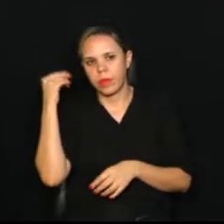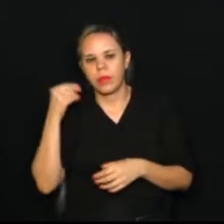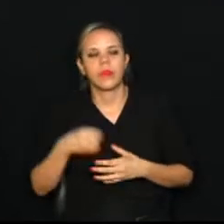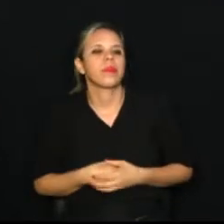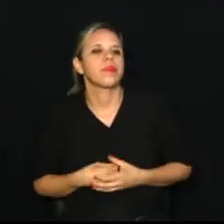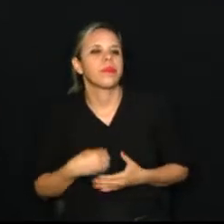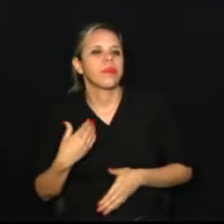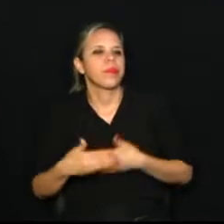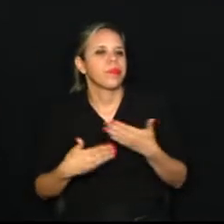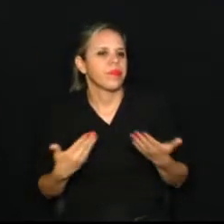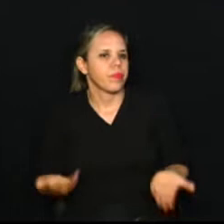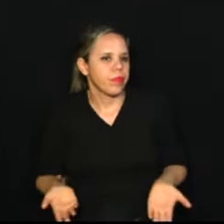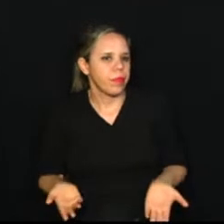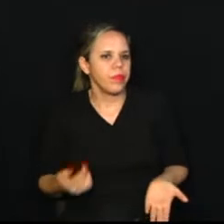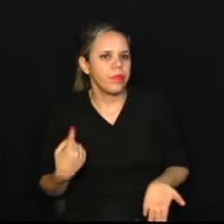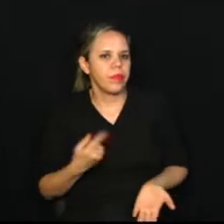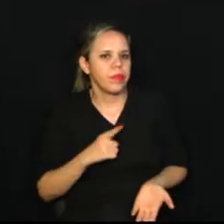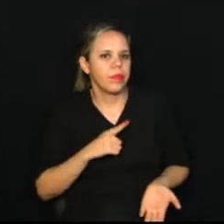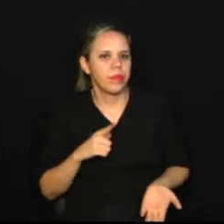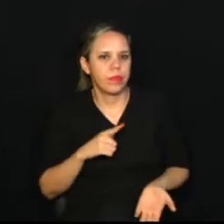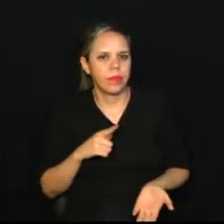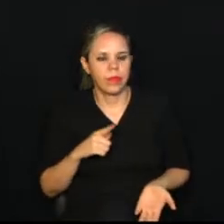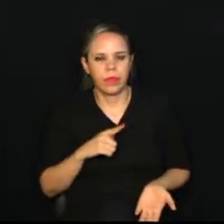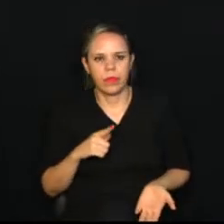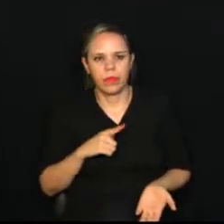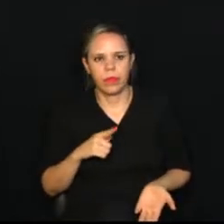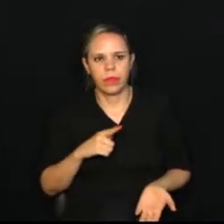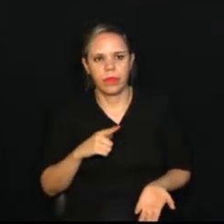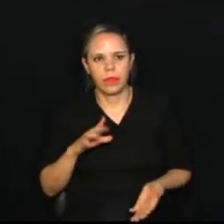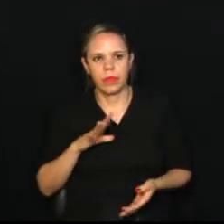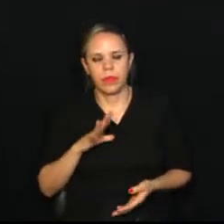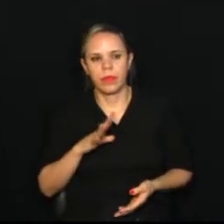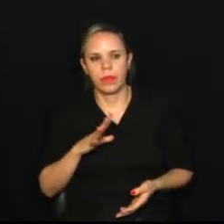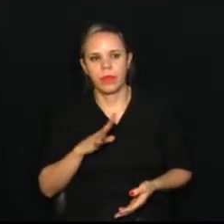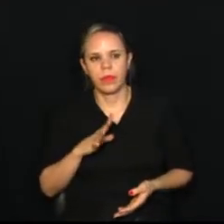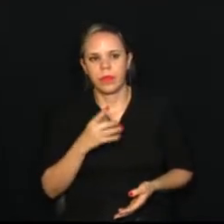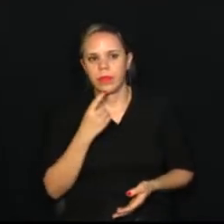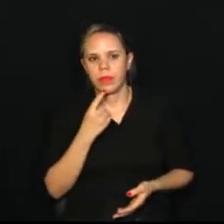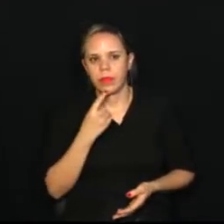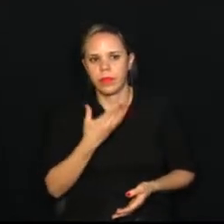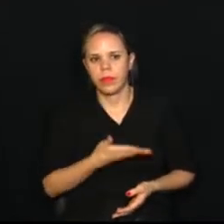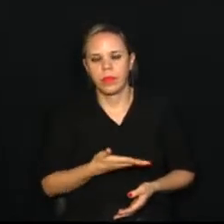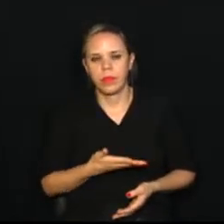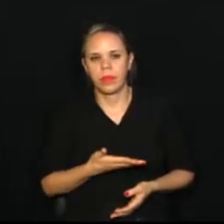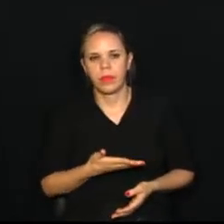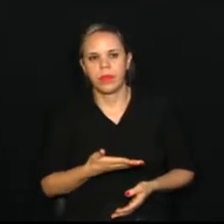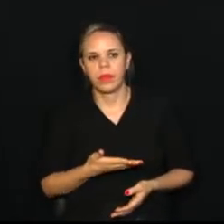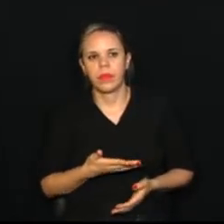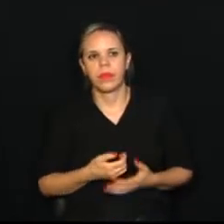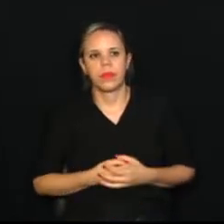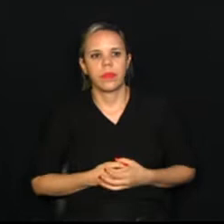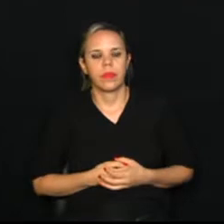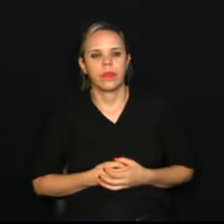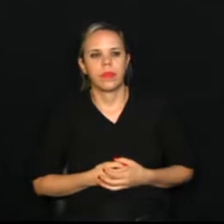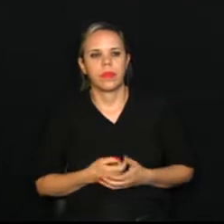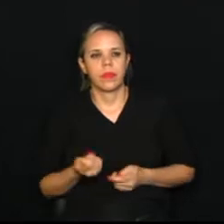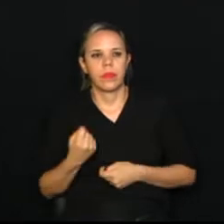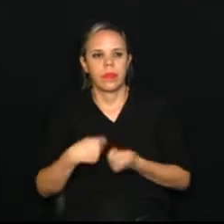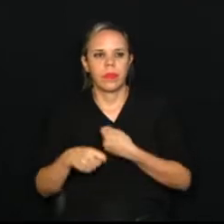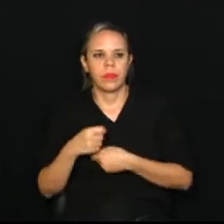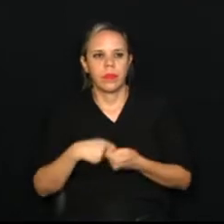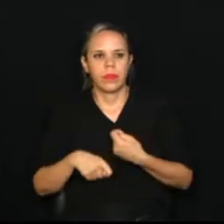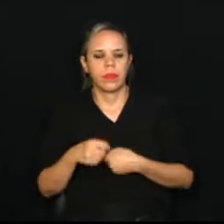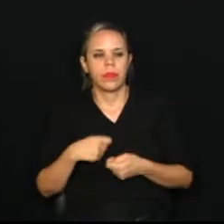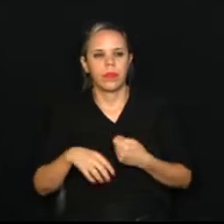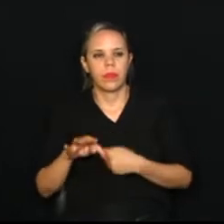assim por diante. Nós temos, na cidade de Campinas, uma pujança, tanto na área econômica, na área